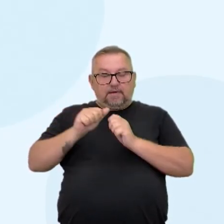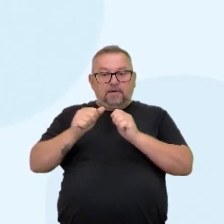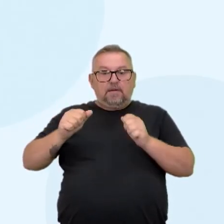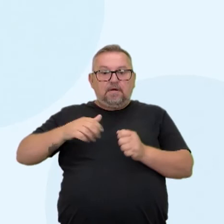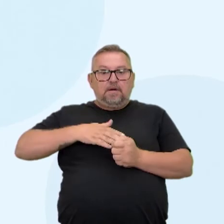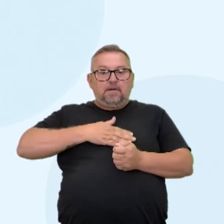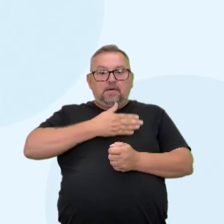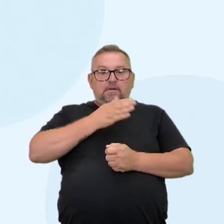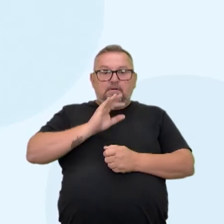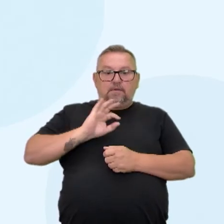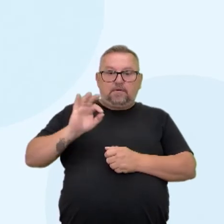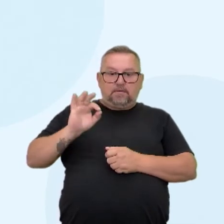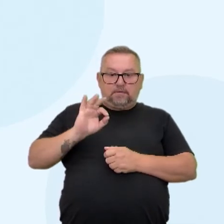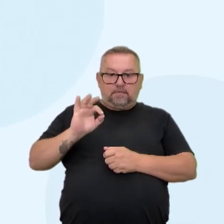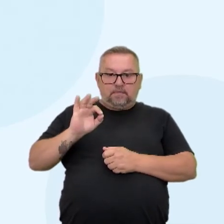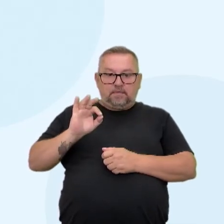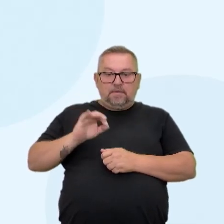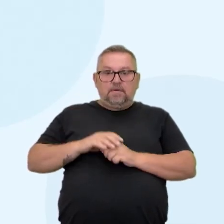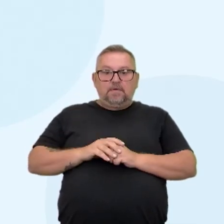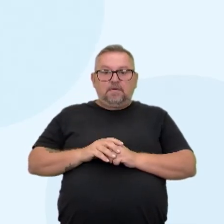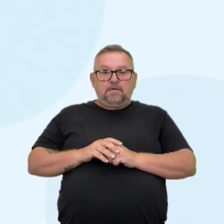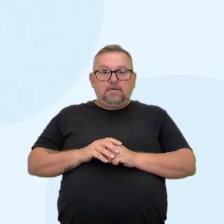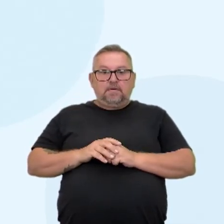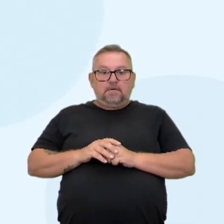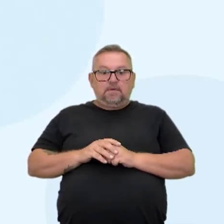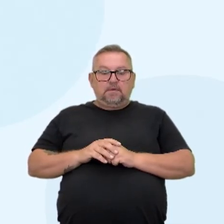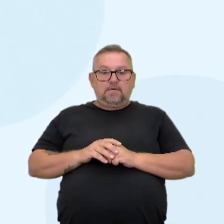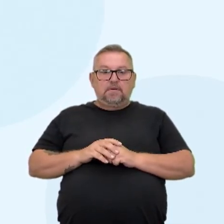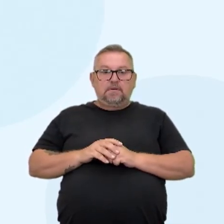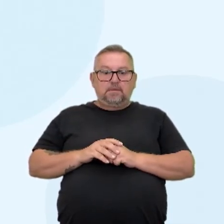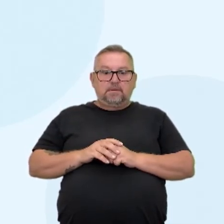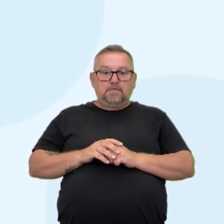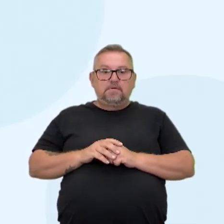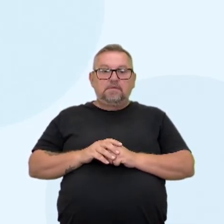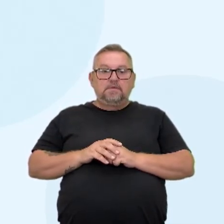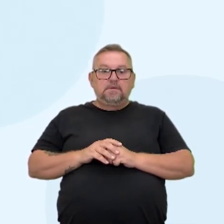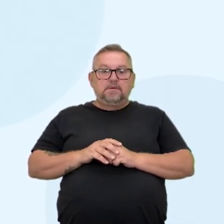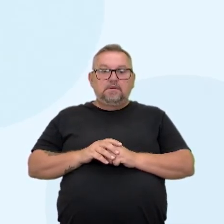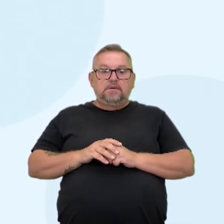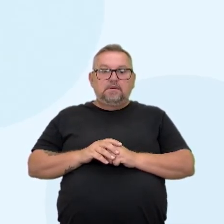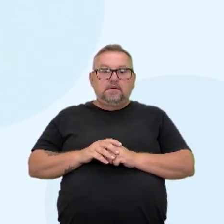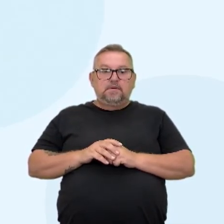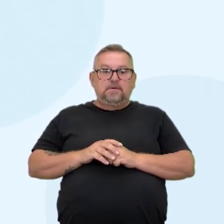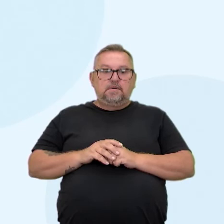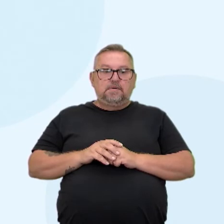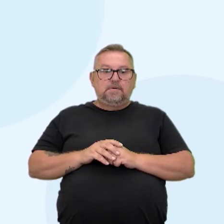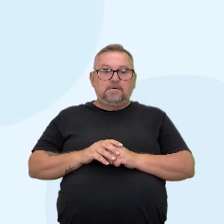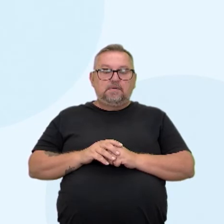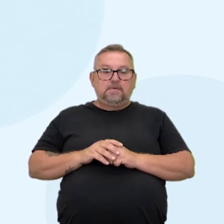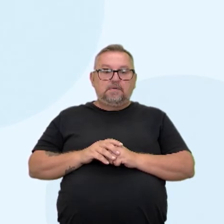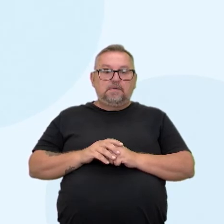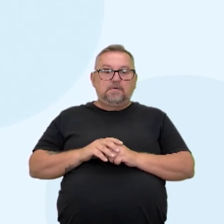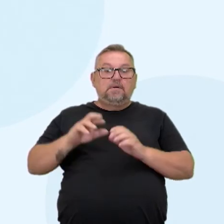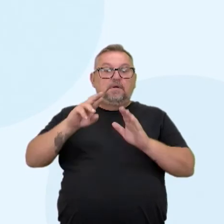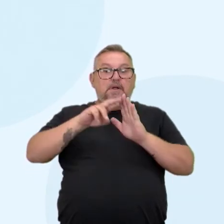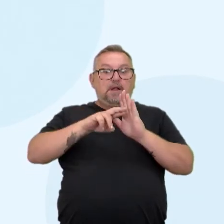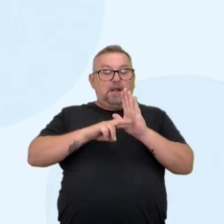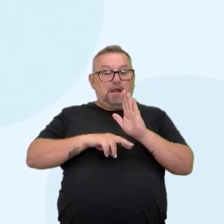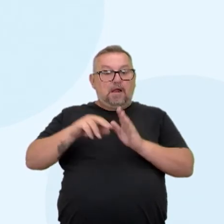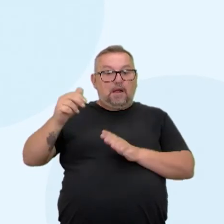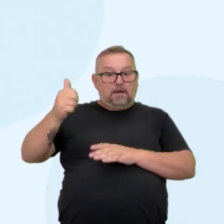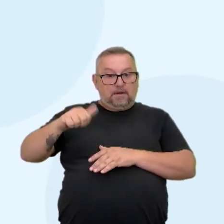preconceitos e sem precipitações sem afobação essa é a regra da evidência e a segunda é a regra da